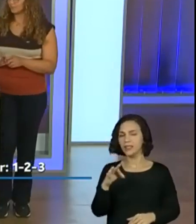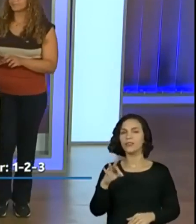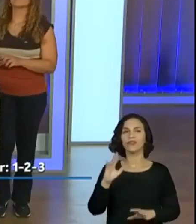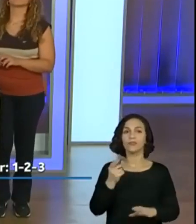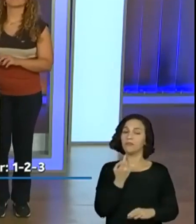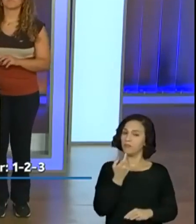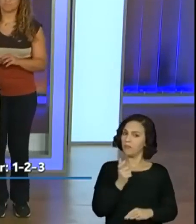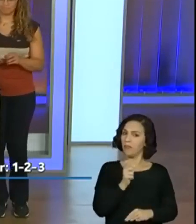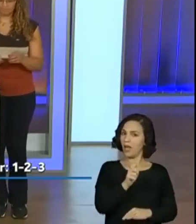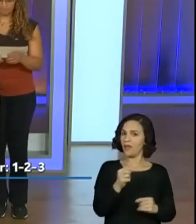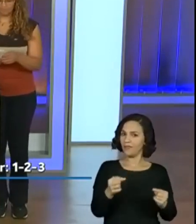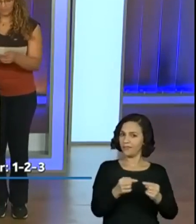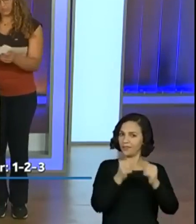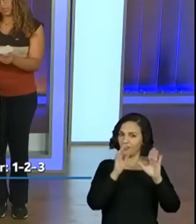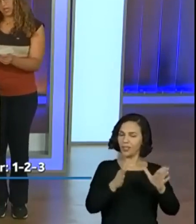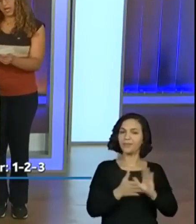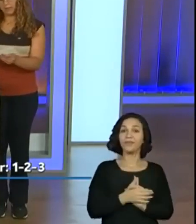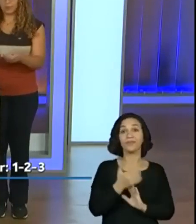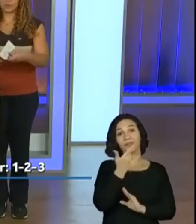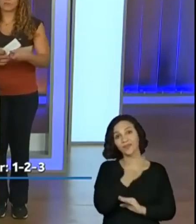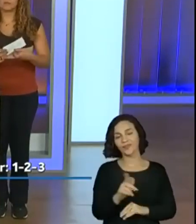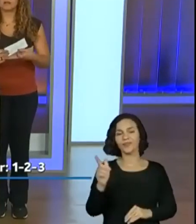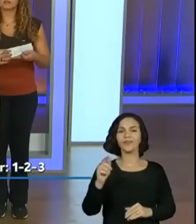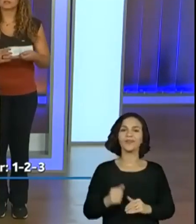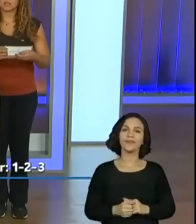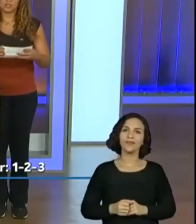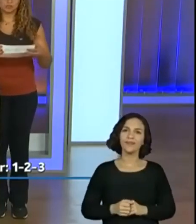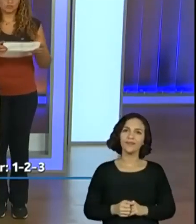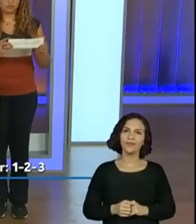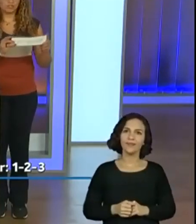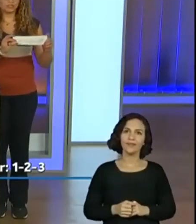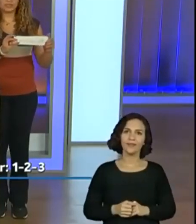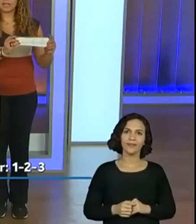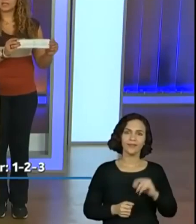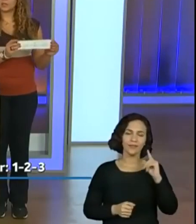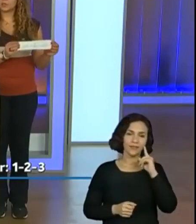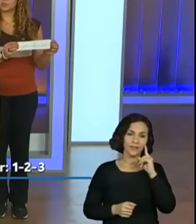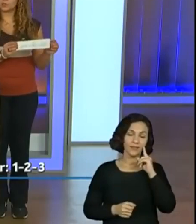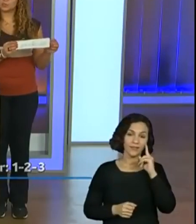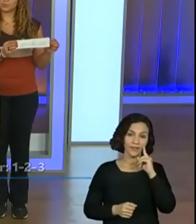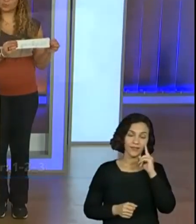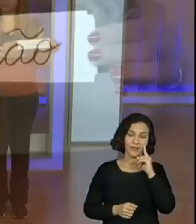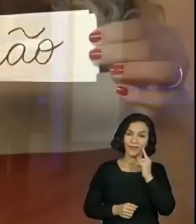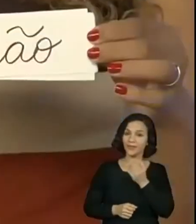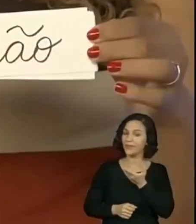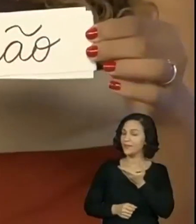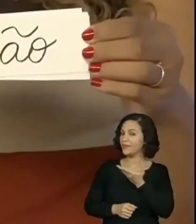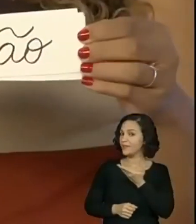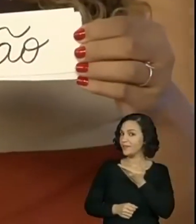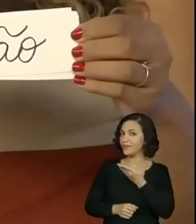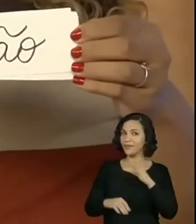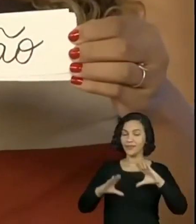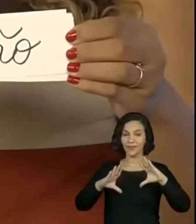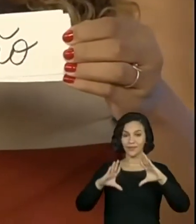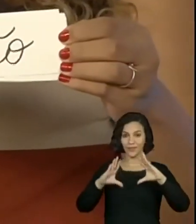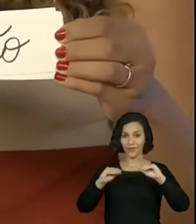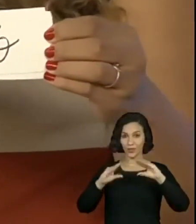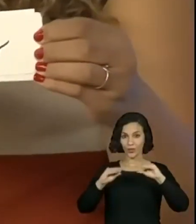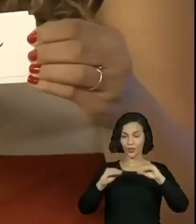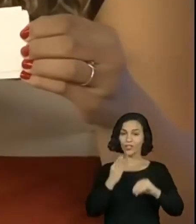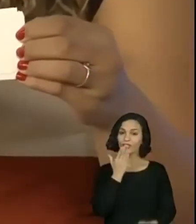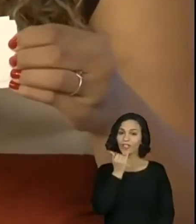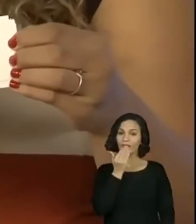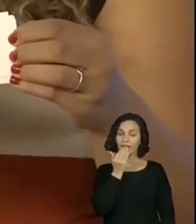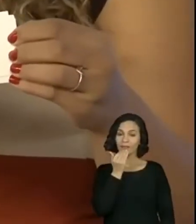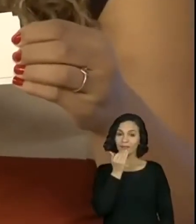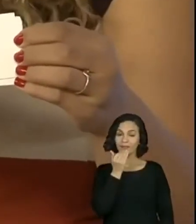uma palavra aqui. E a próxima? A próxima, jantarão. Jantarão. Acho que